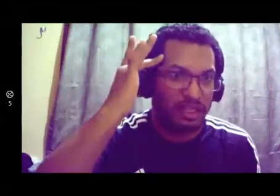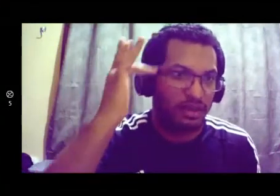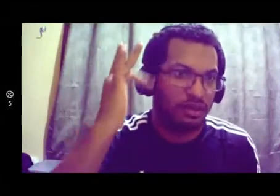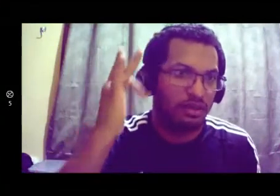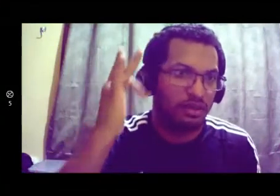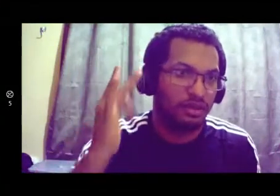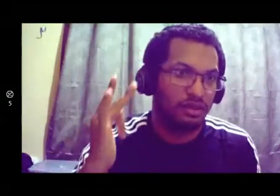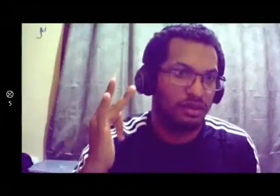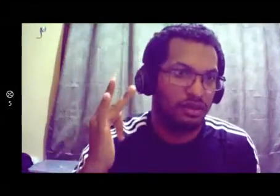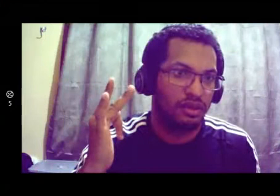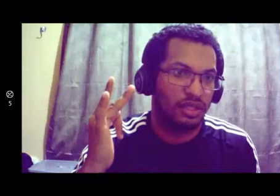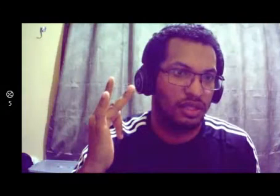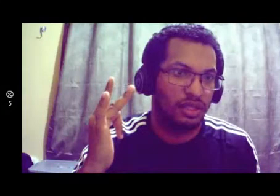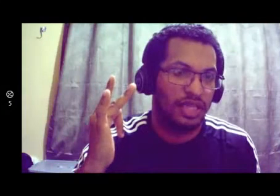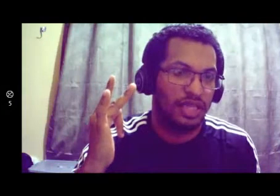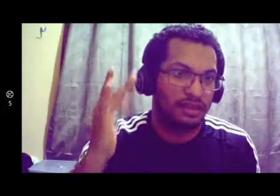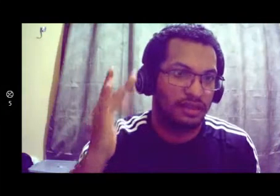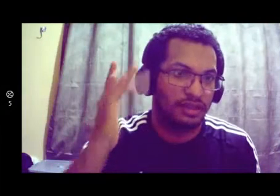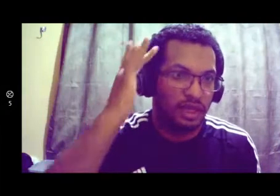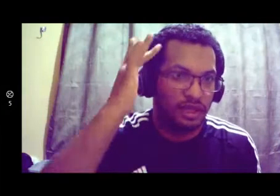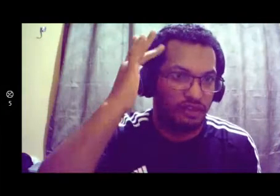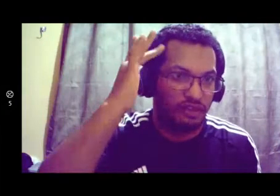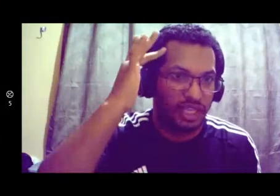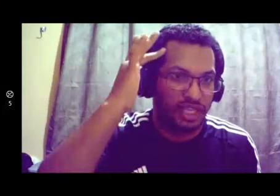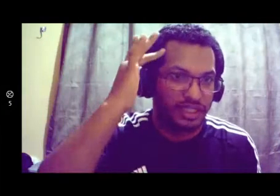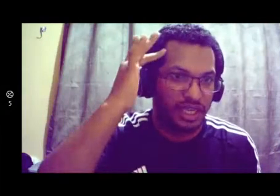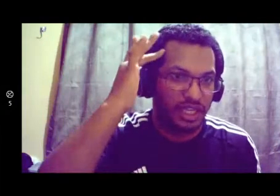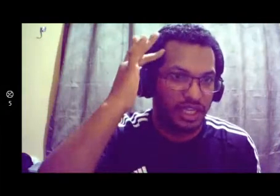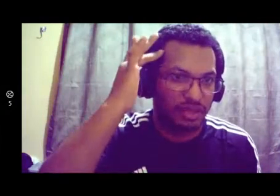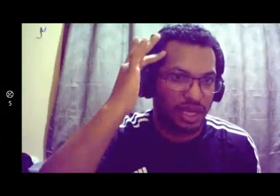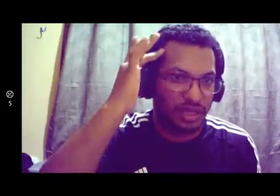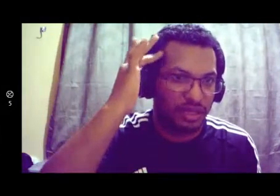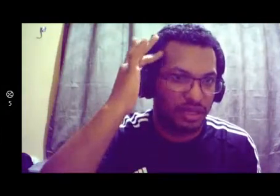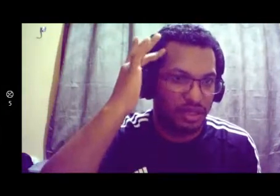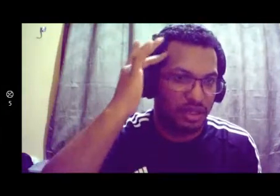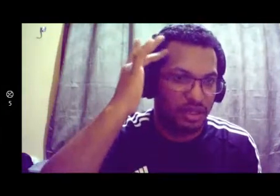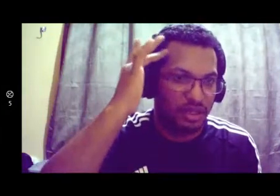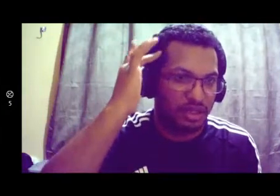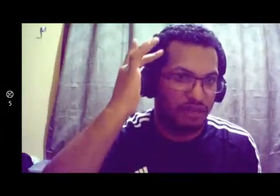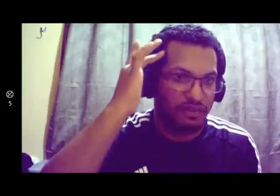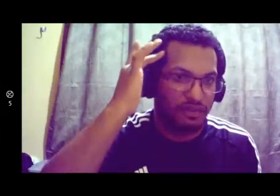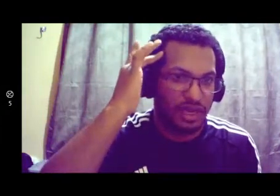faz assim, ó. E desce. Então, vem dessa região